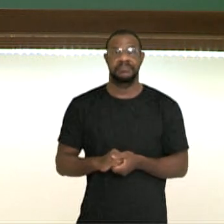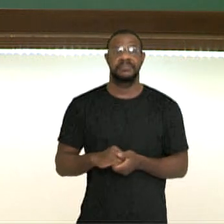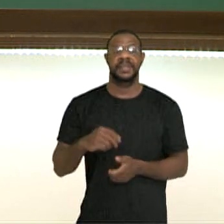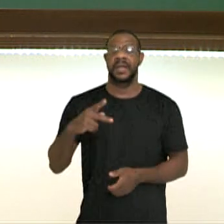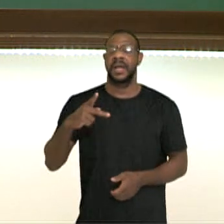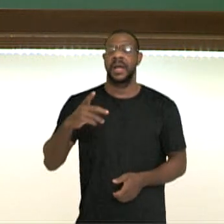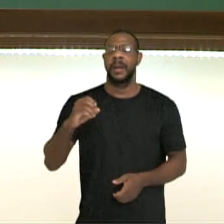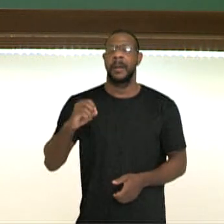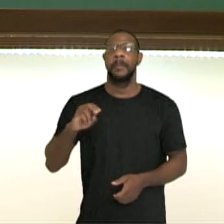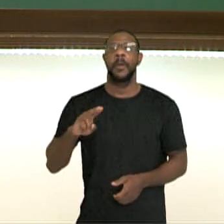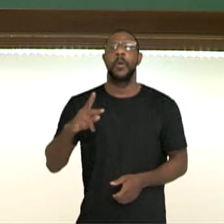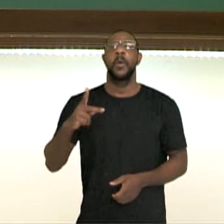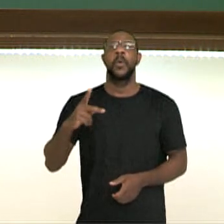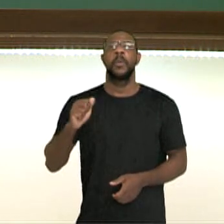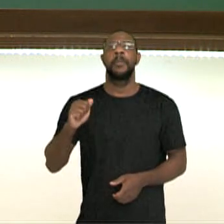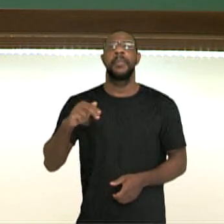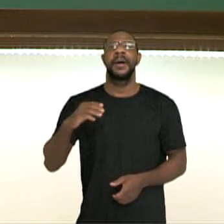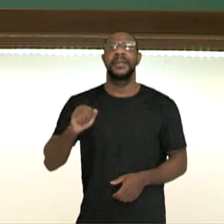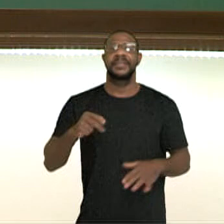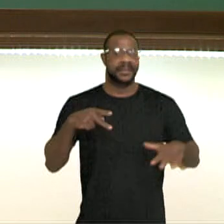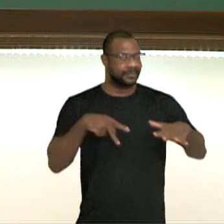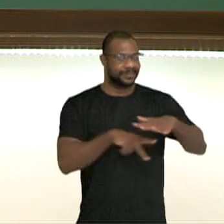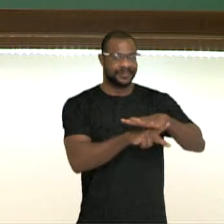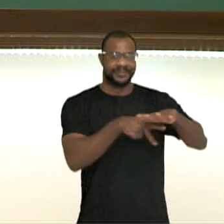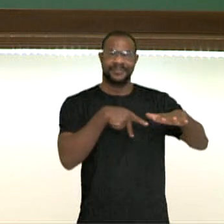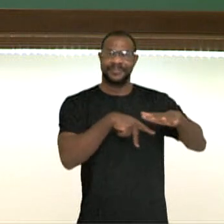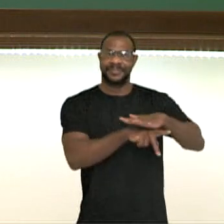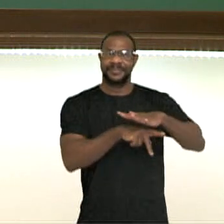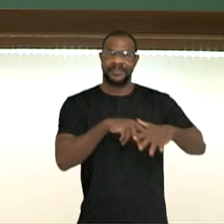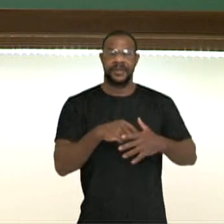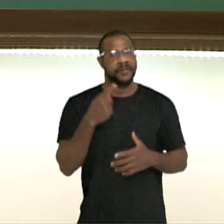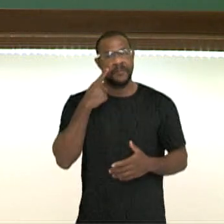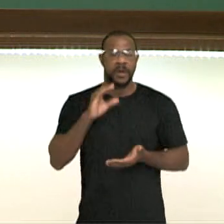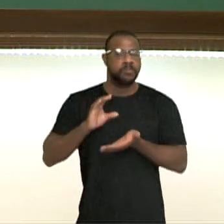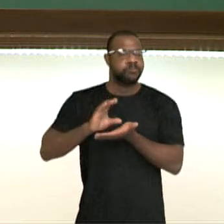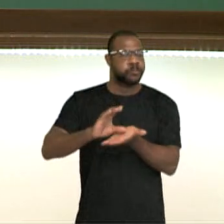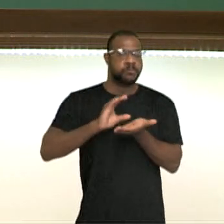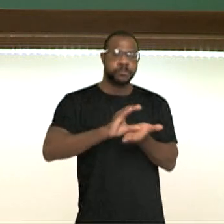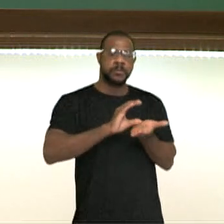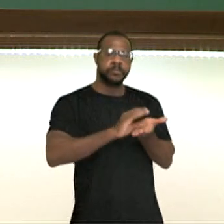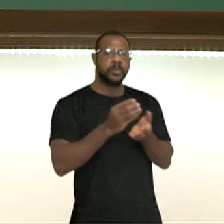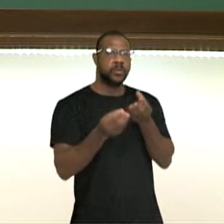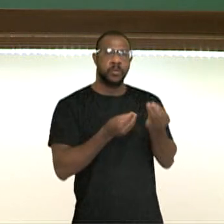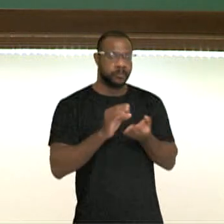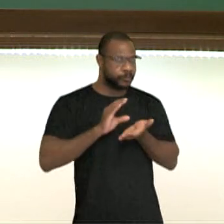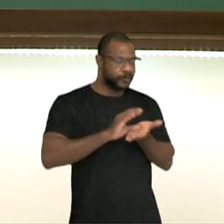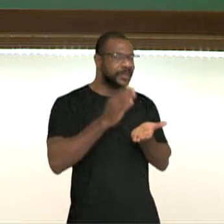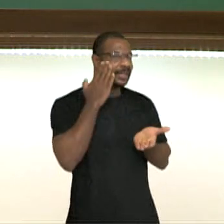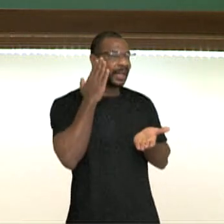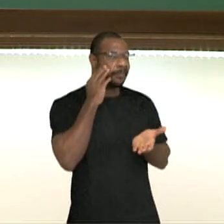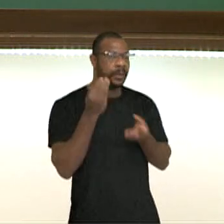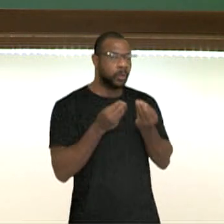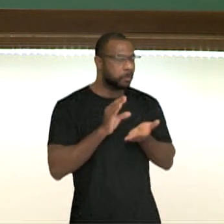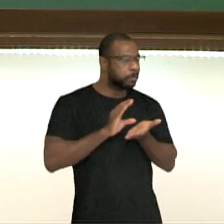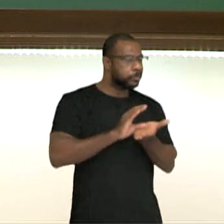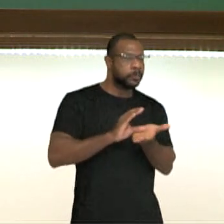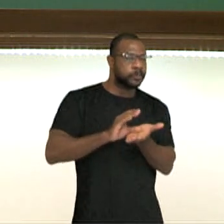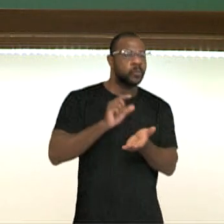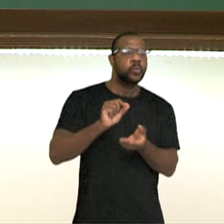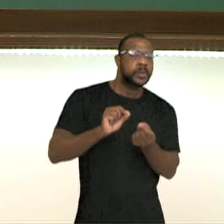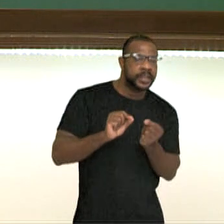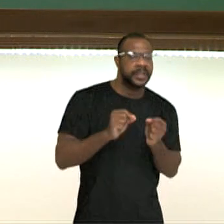poupança, simulando alguns investimentos que a gente pode ter dentro da nossa educação financeira. Que investir, saber investir, é